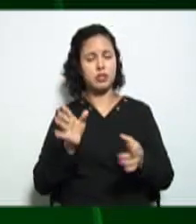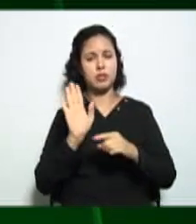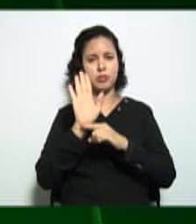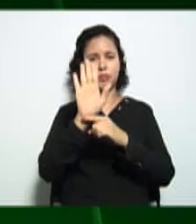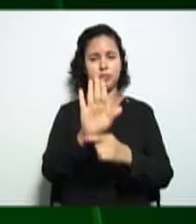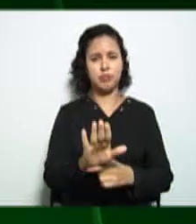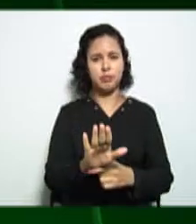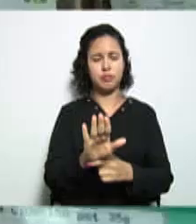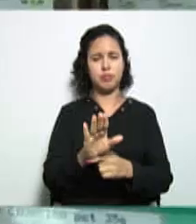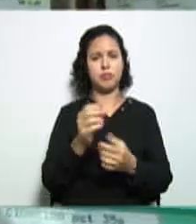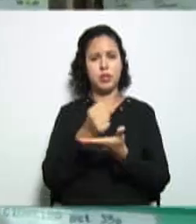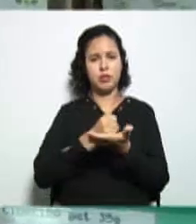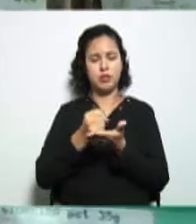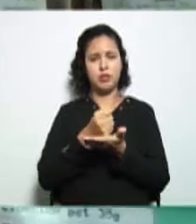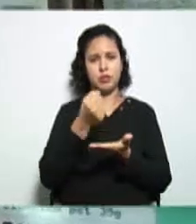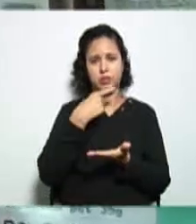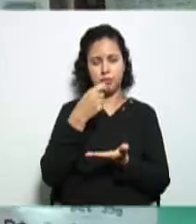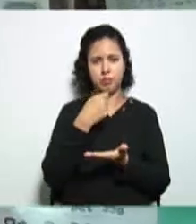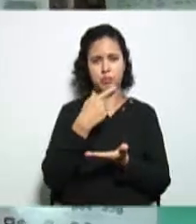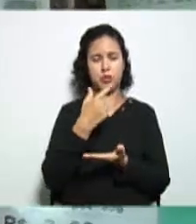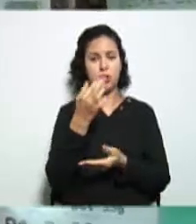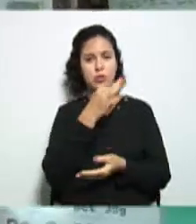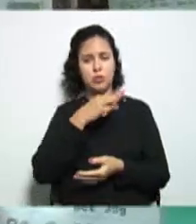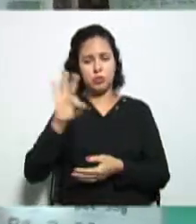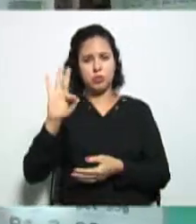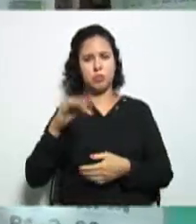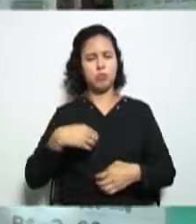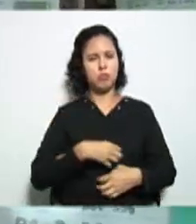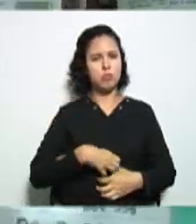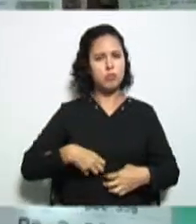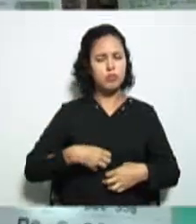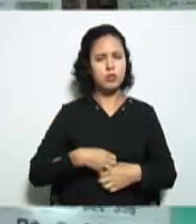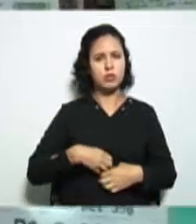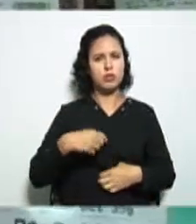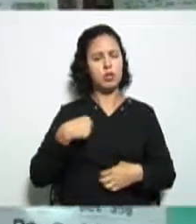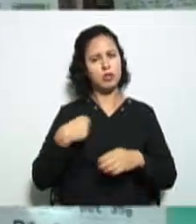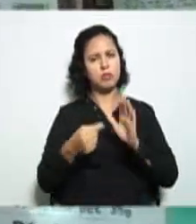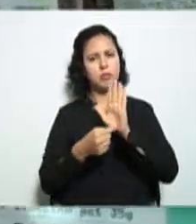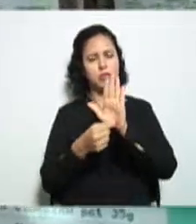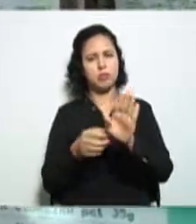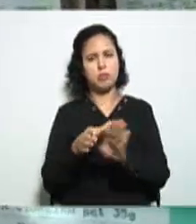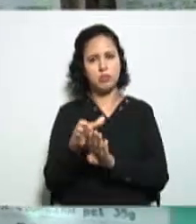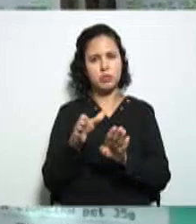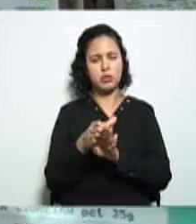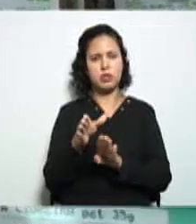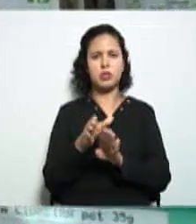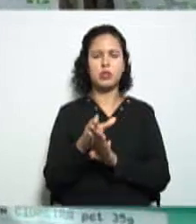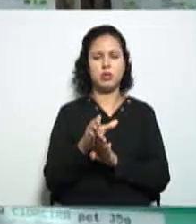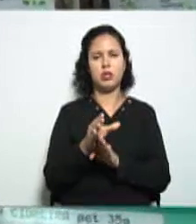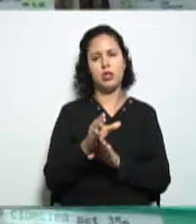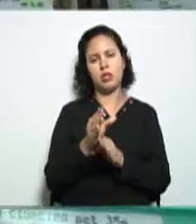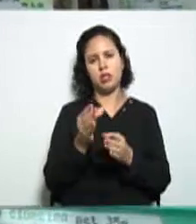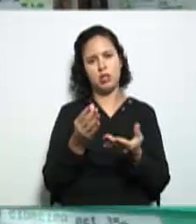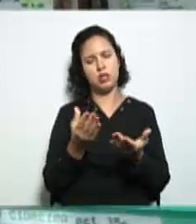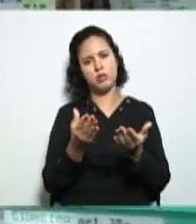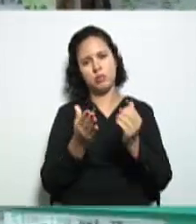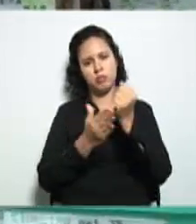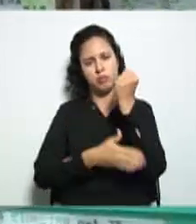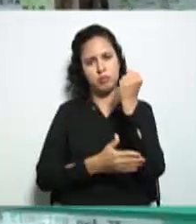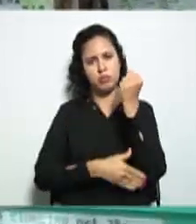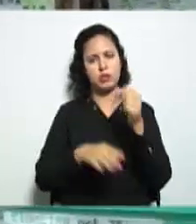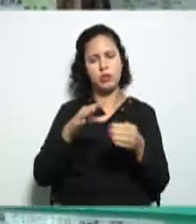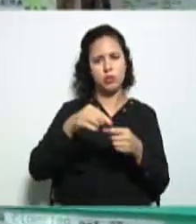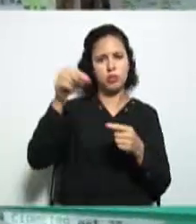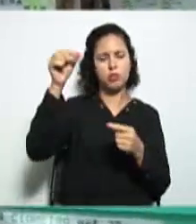oferecido algum remédio caseiro. Para dor de estômago, eu sugiro sempre que tome boldo do Chire, carqueja